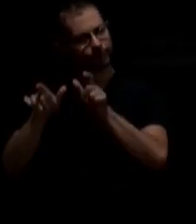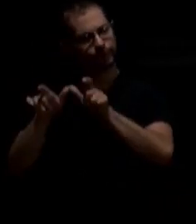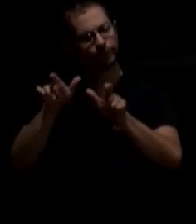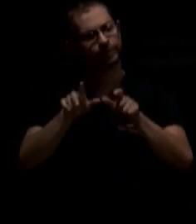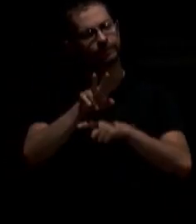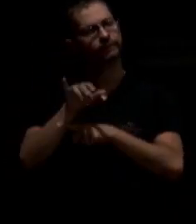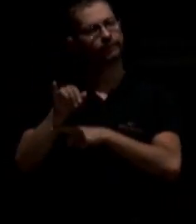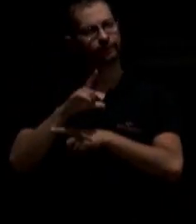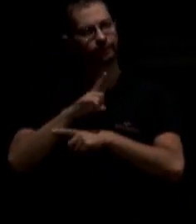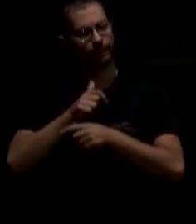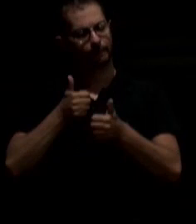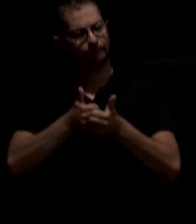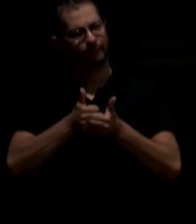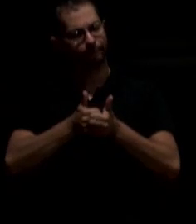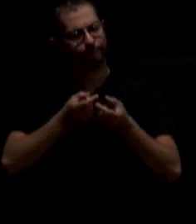Todos.